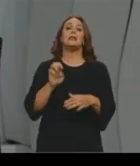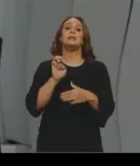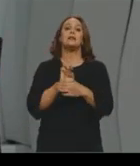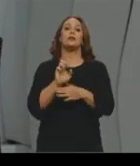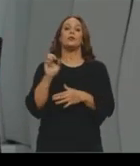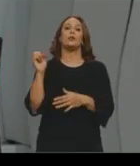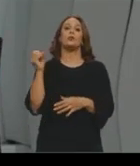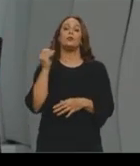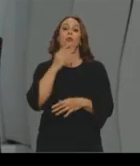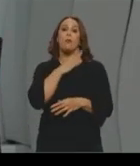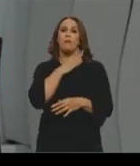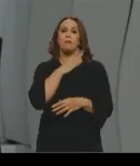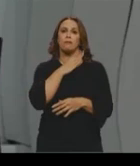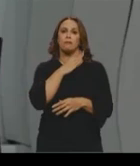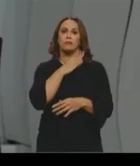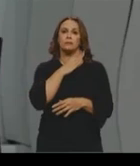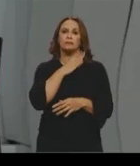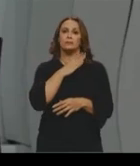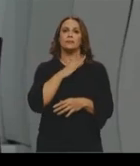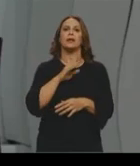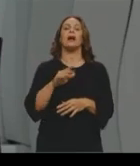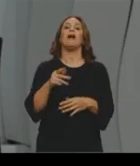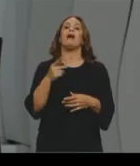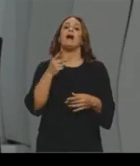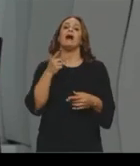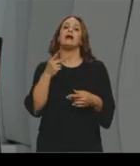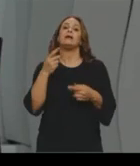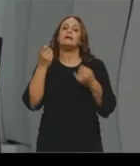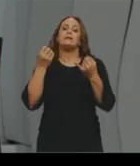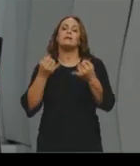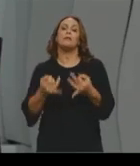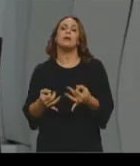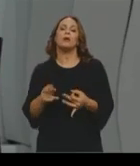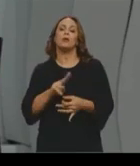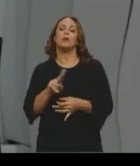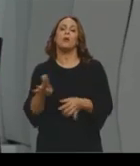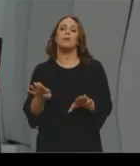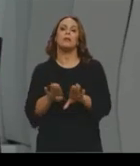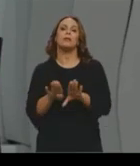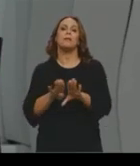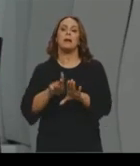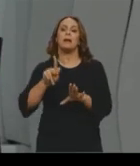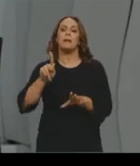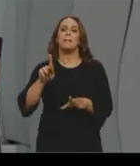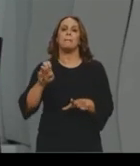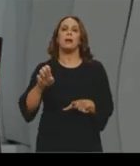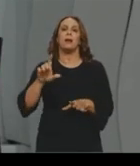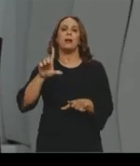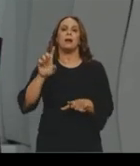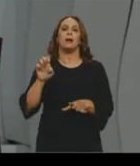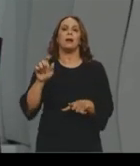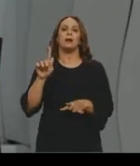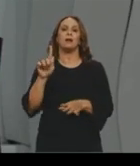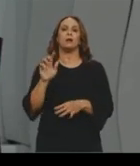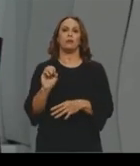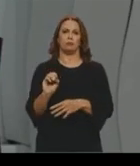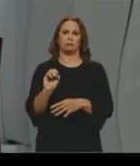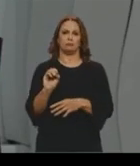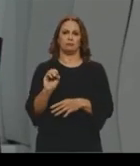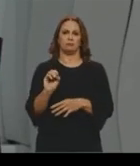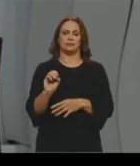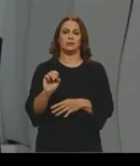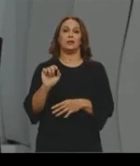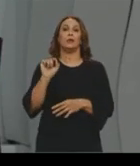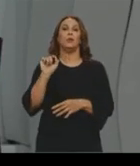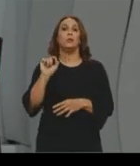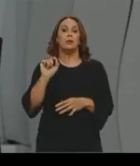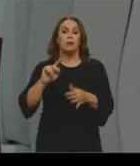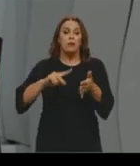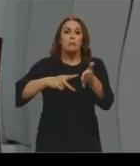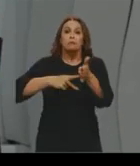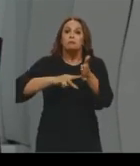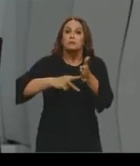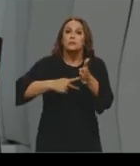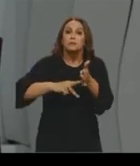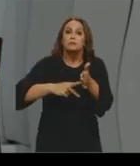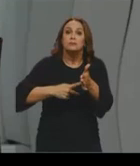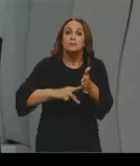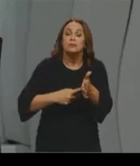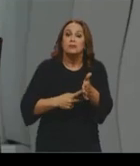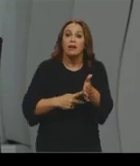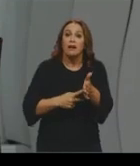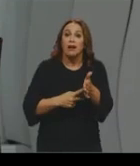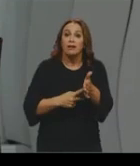modelo corporativista, né, no sentido de assemelhar os sindicatos a corporações, e esse sindicato